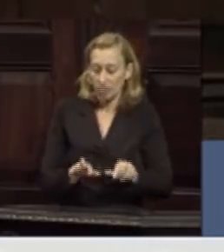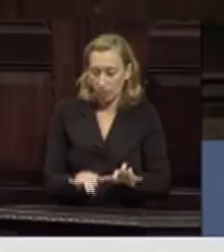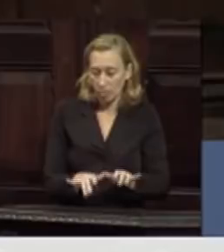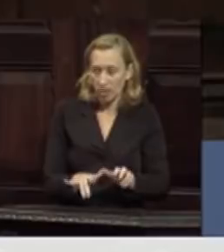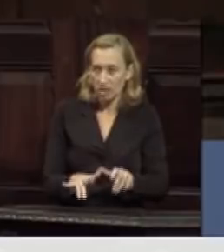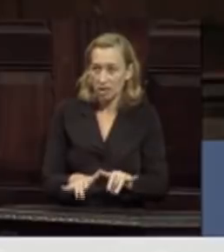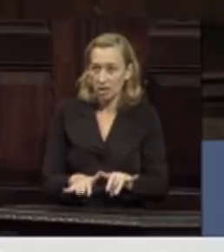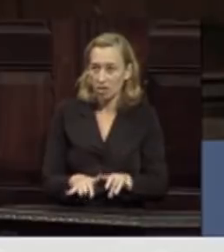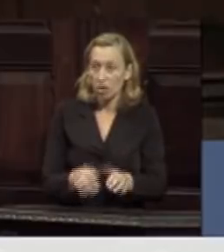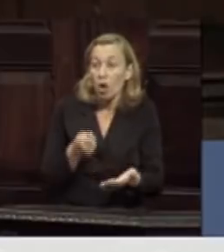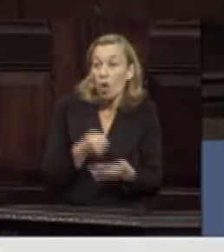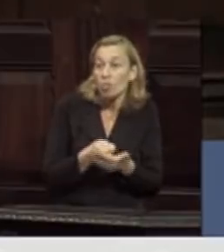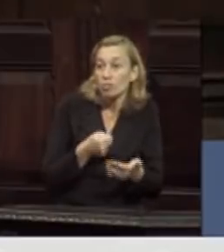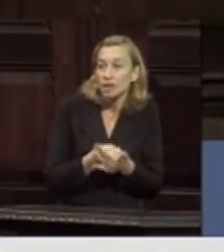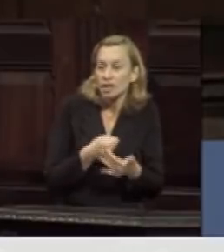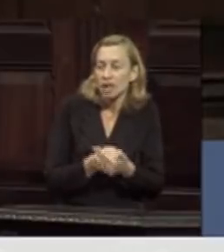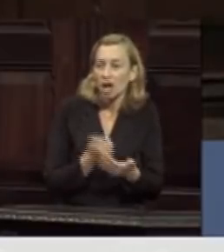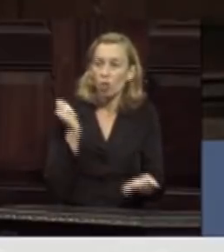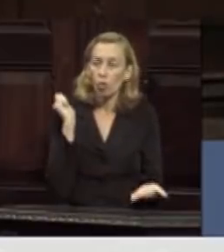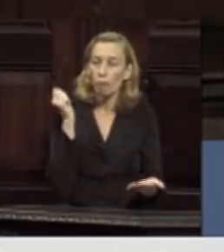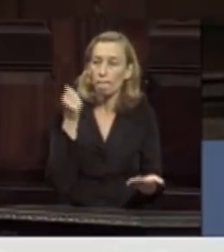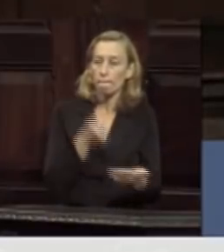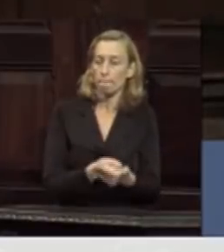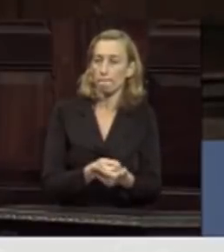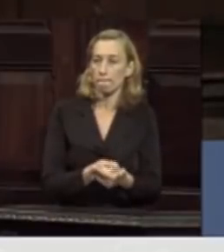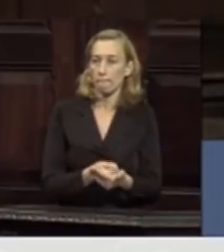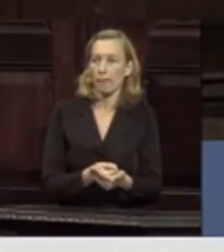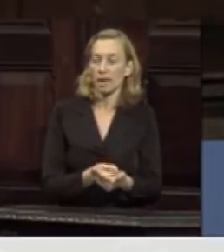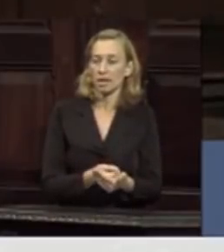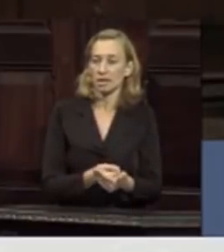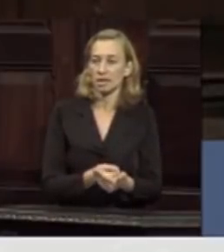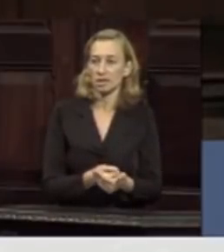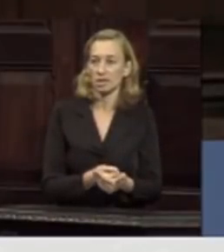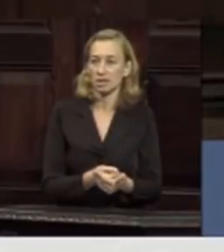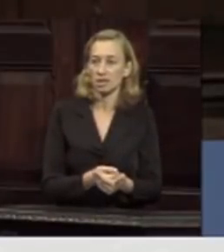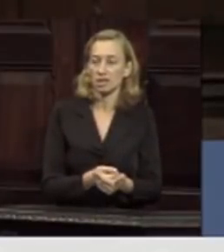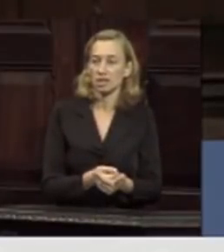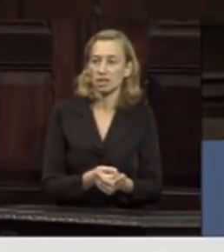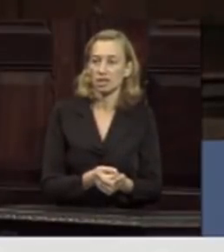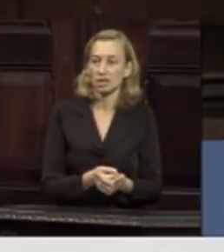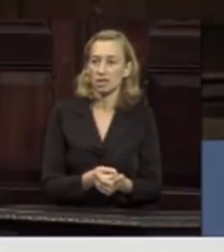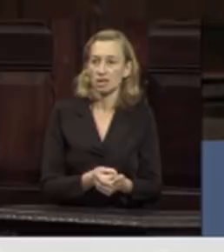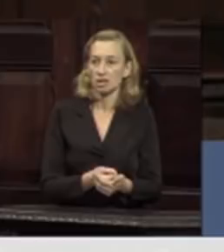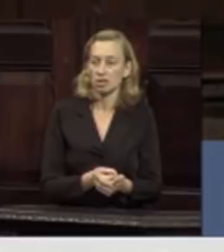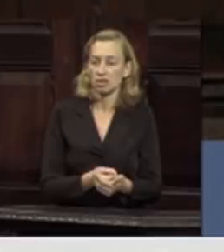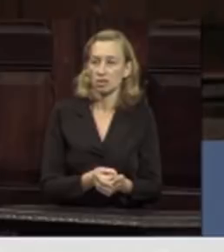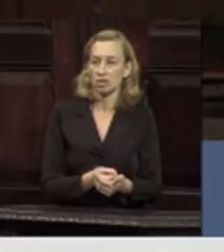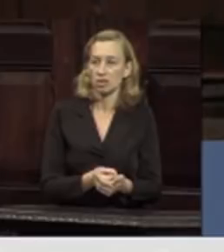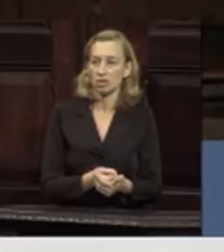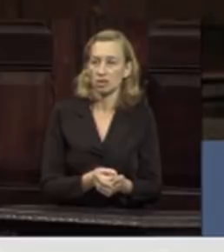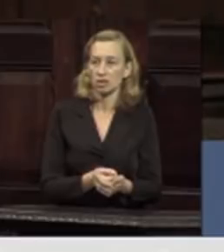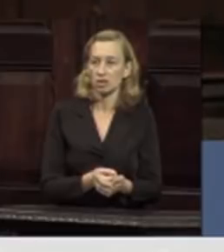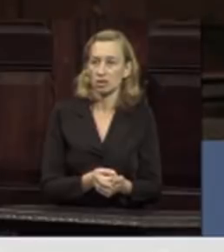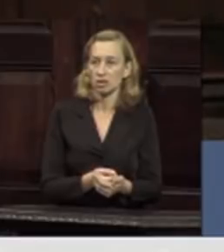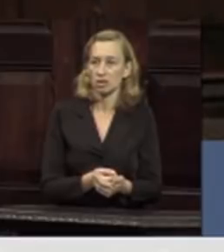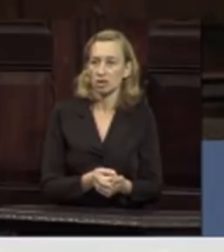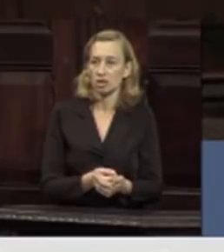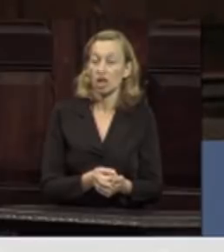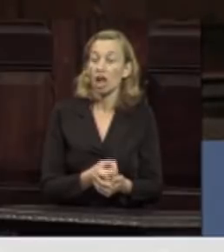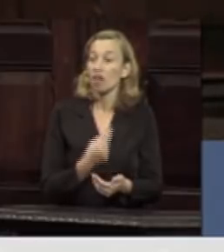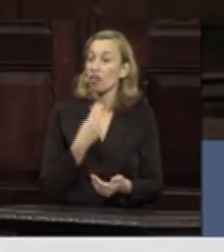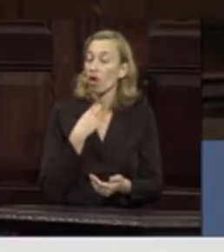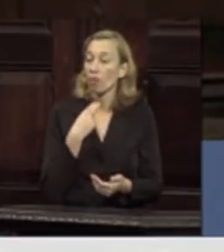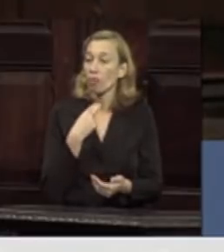a cumprir a meta de redução de sonegação, evasão e desperdício